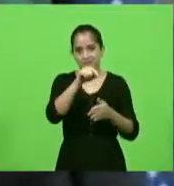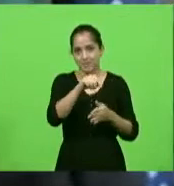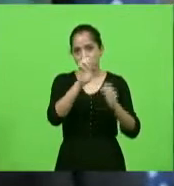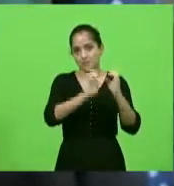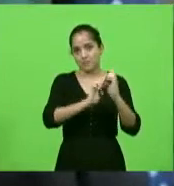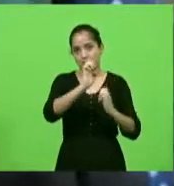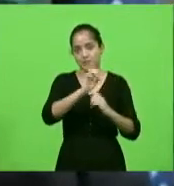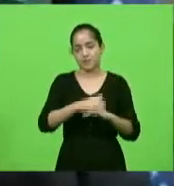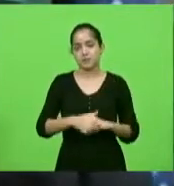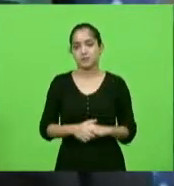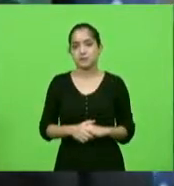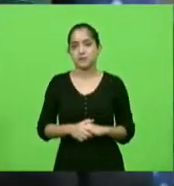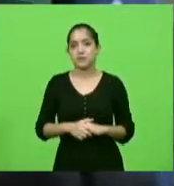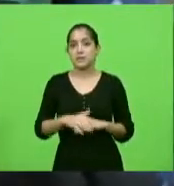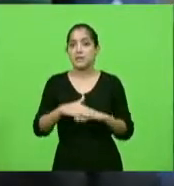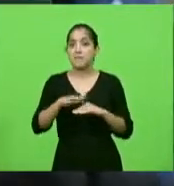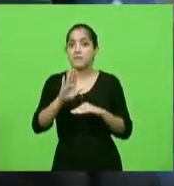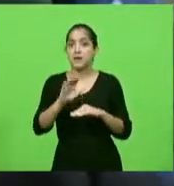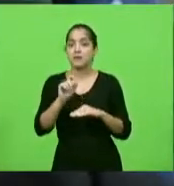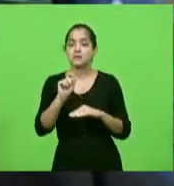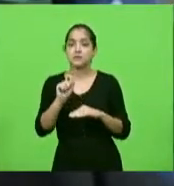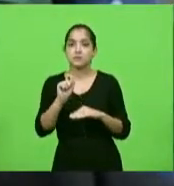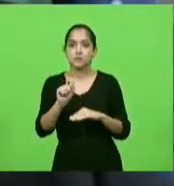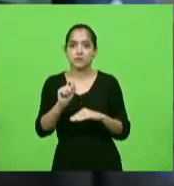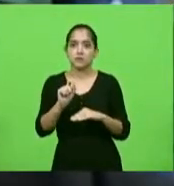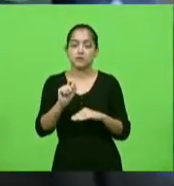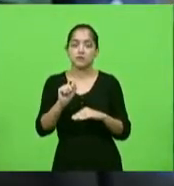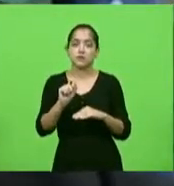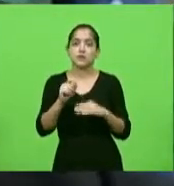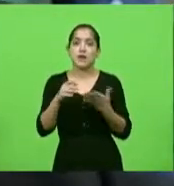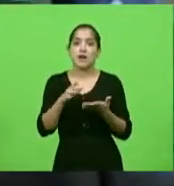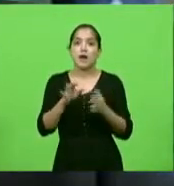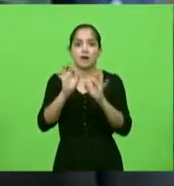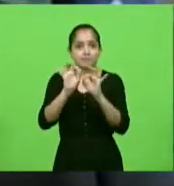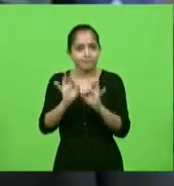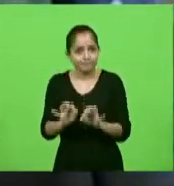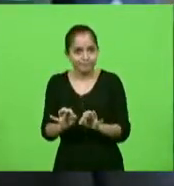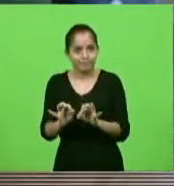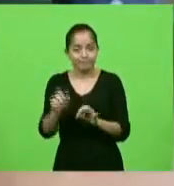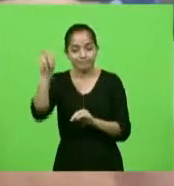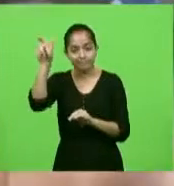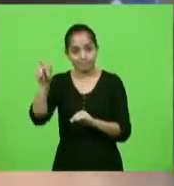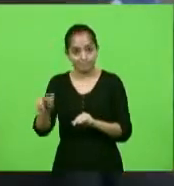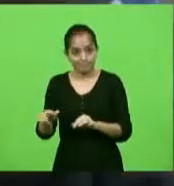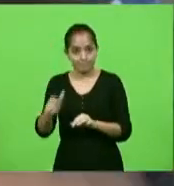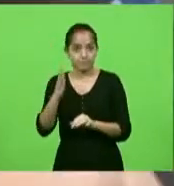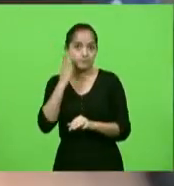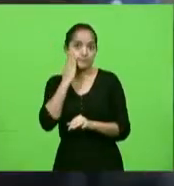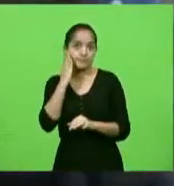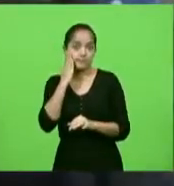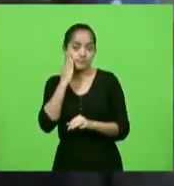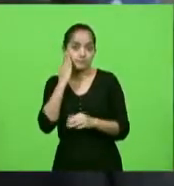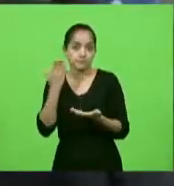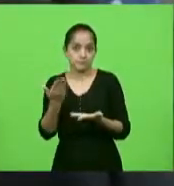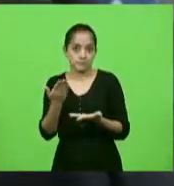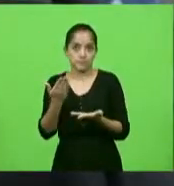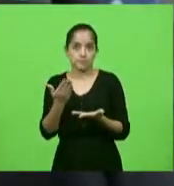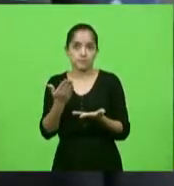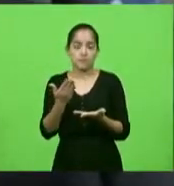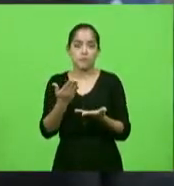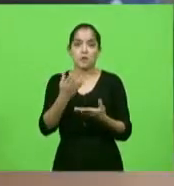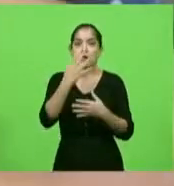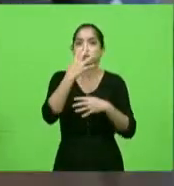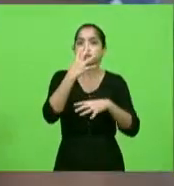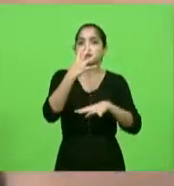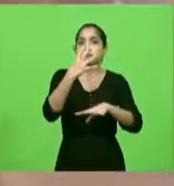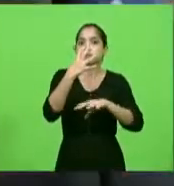Vigamed. Mais do que isso, seria temerário afirmar que o governador Carlos Moisés da Silva tinha conhecimento de que a compra dos 200